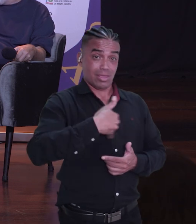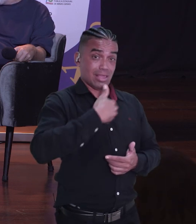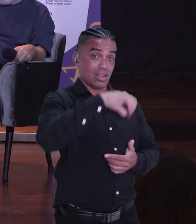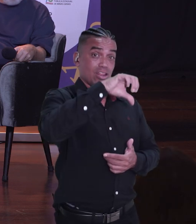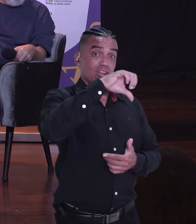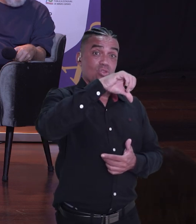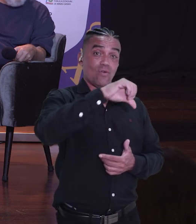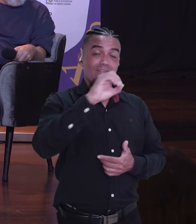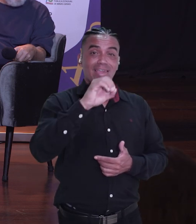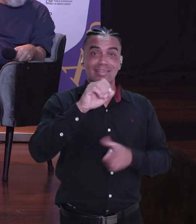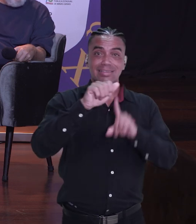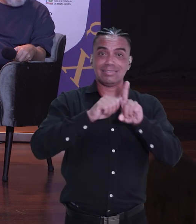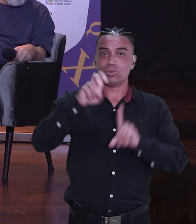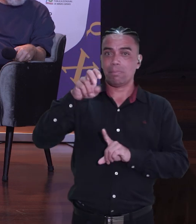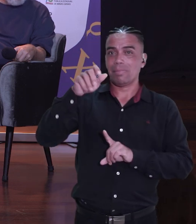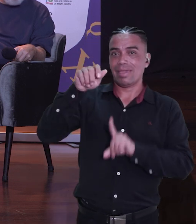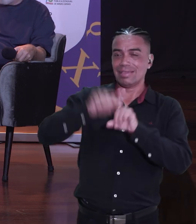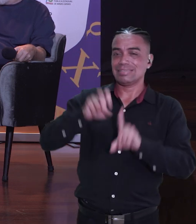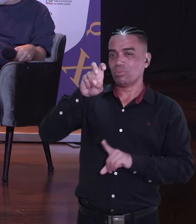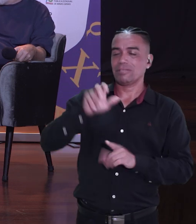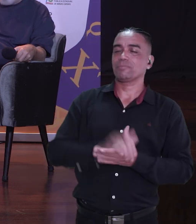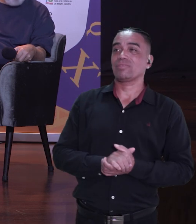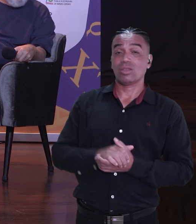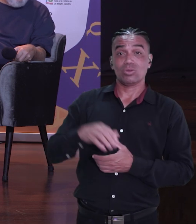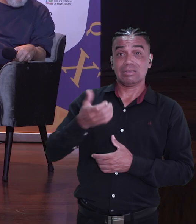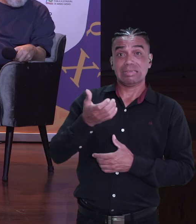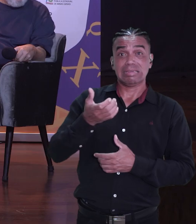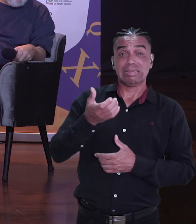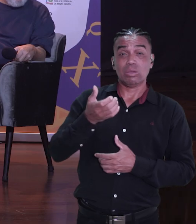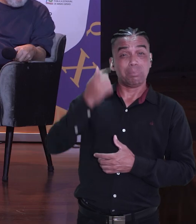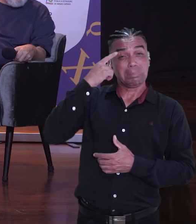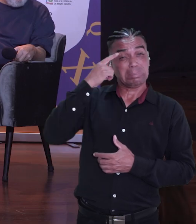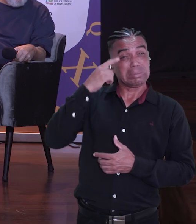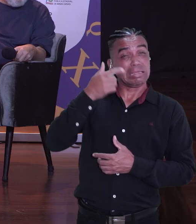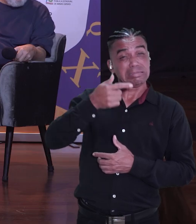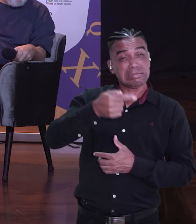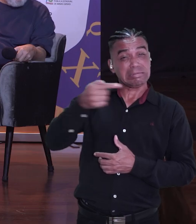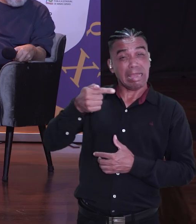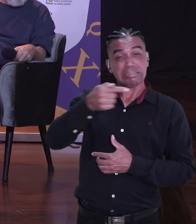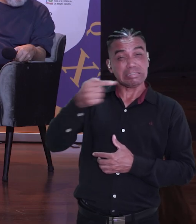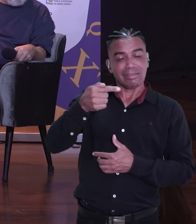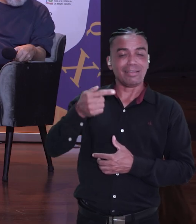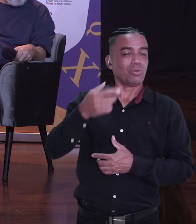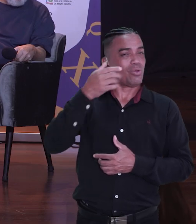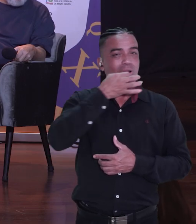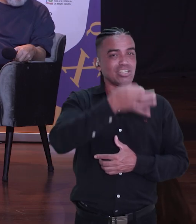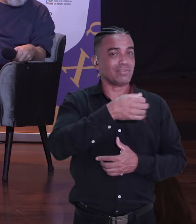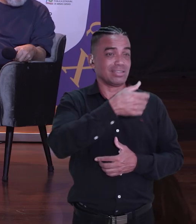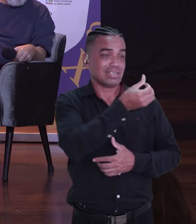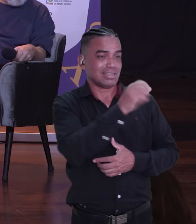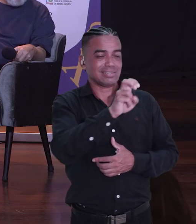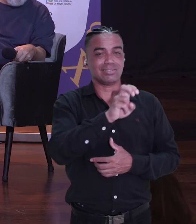tenho 95 meses. Eu tenho 77. Pois é, eu achava que era 65 só.